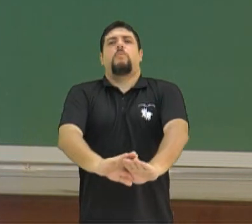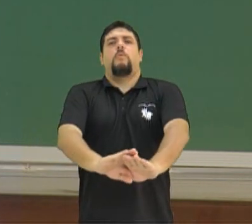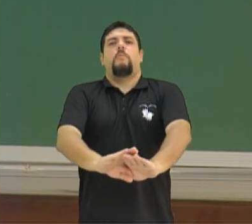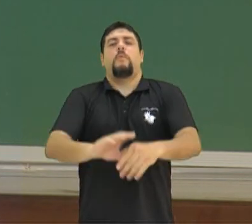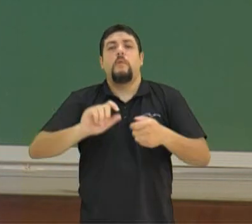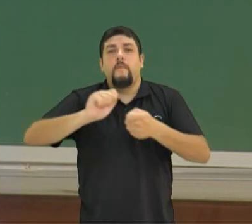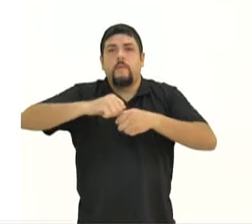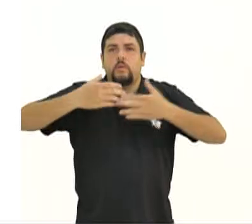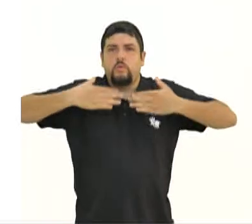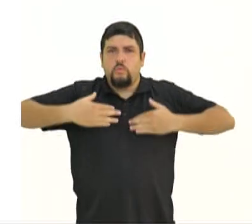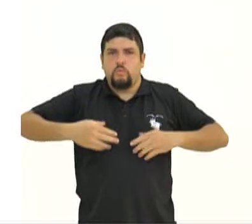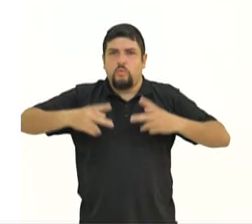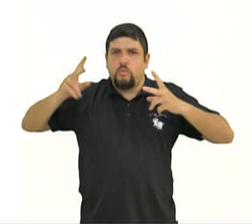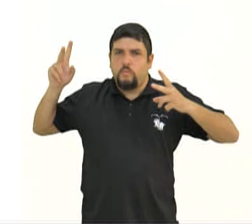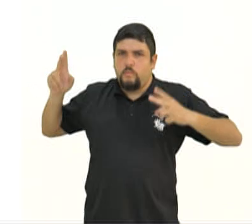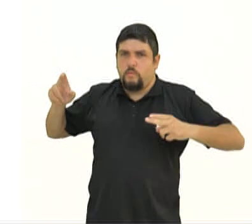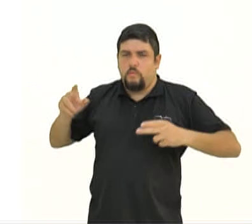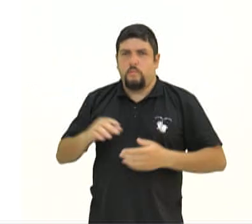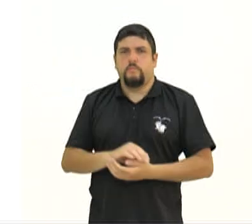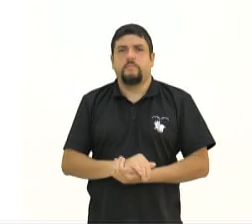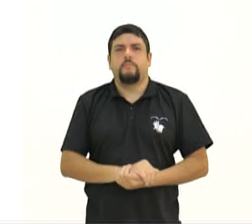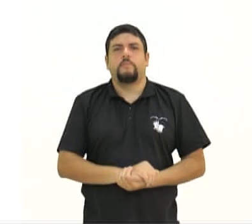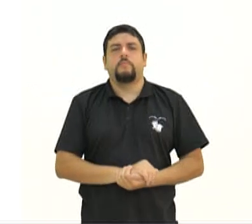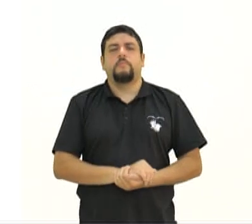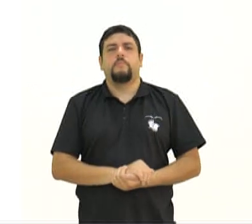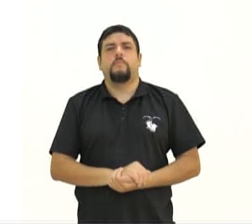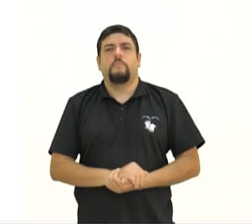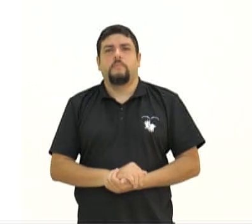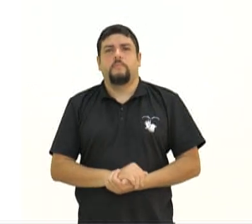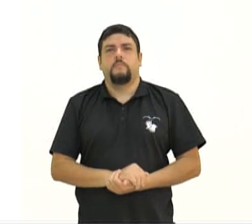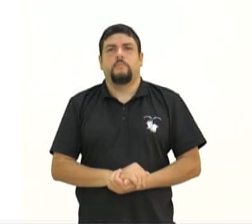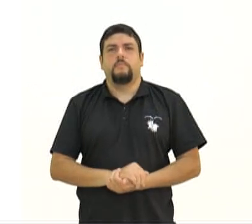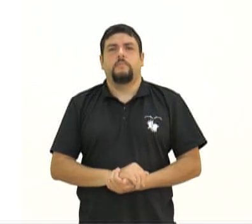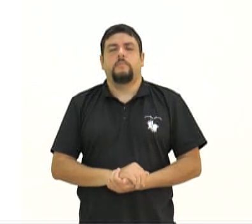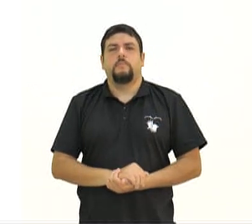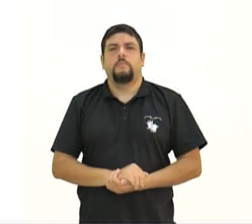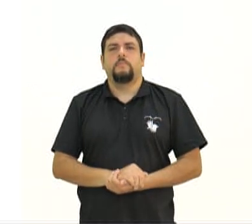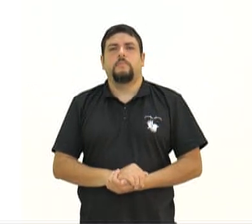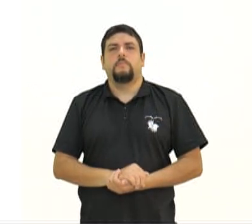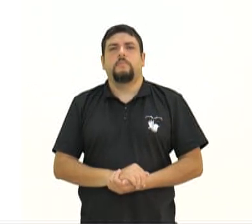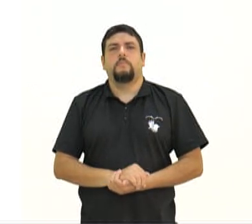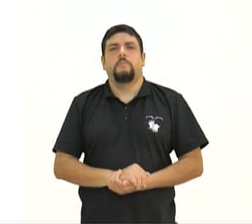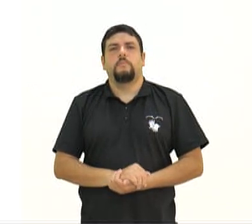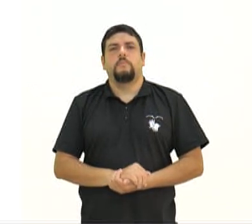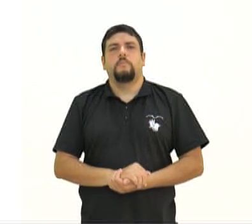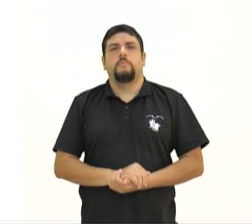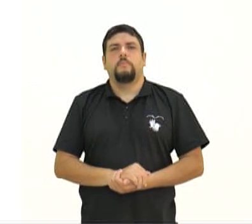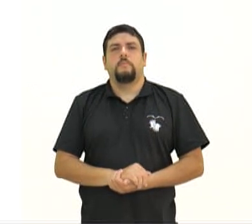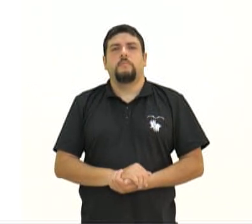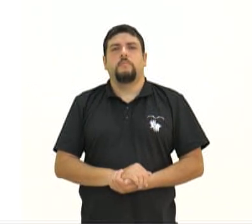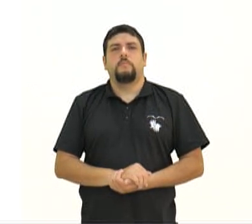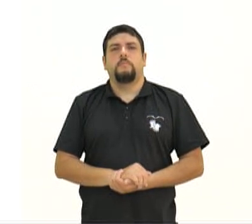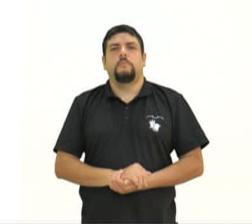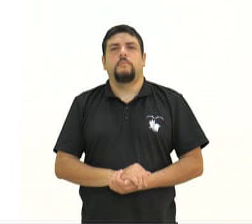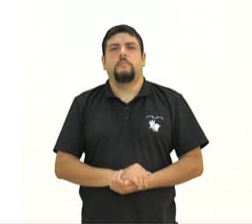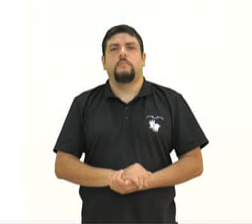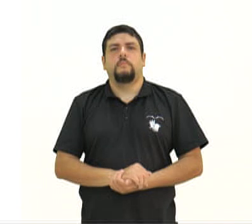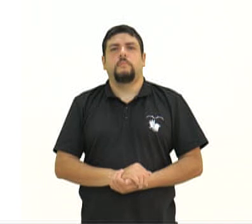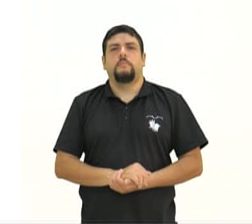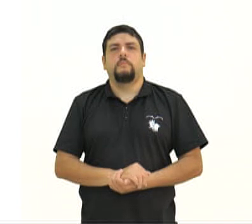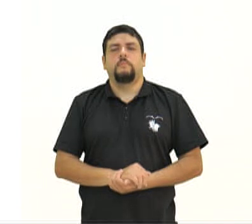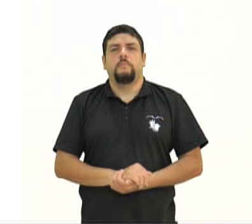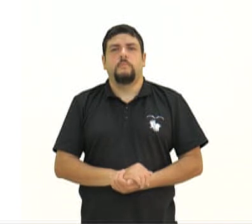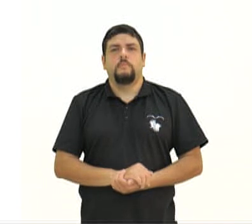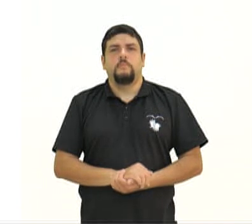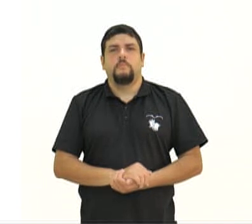bien? En el texto a seguir tenemos las instrucciones de la secuencia de acciones del cuerpo de una